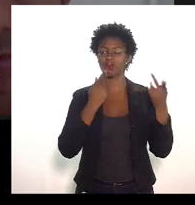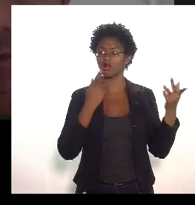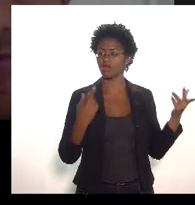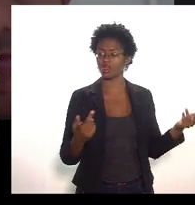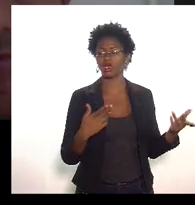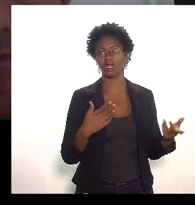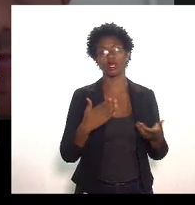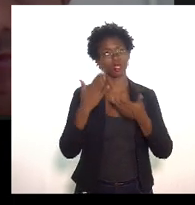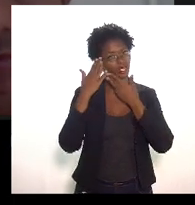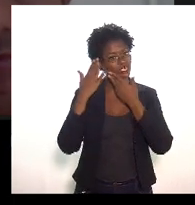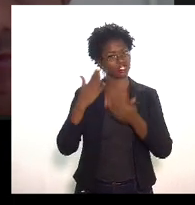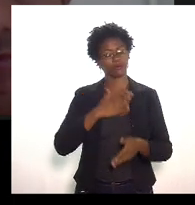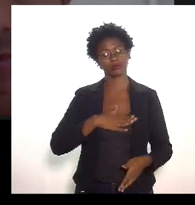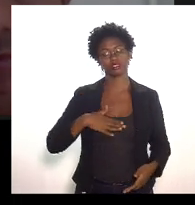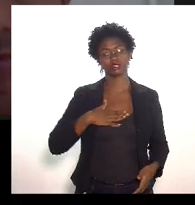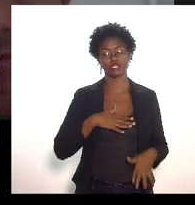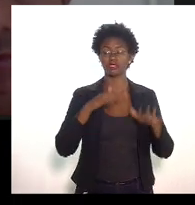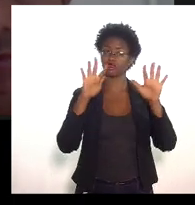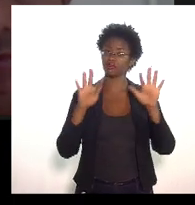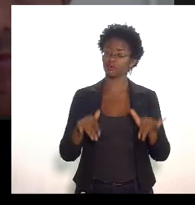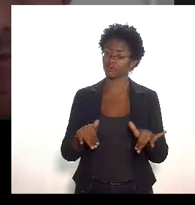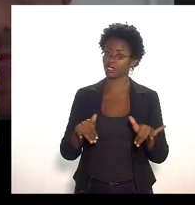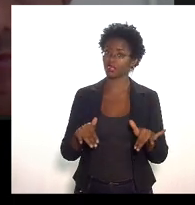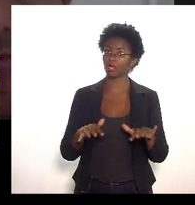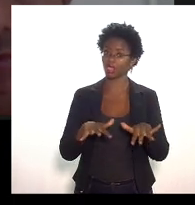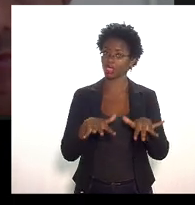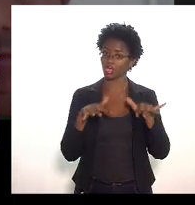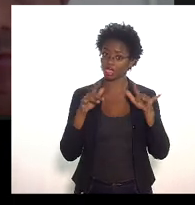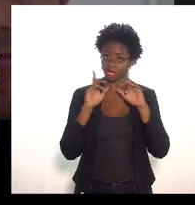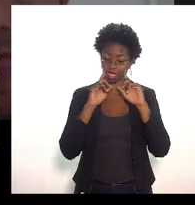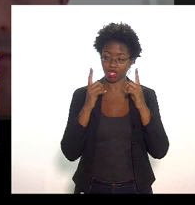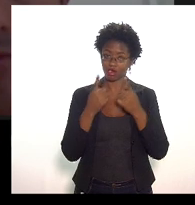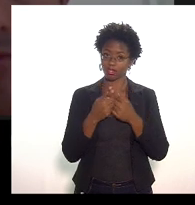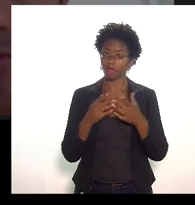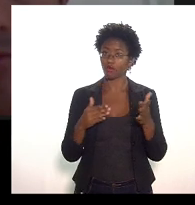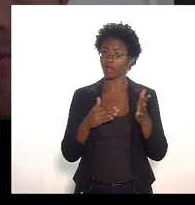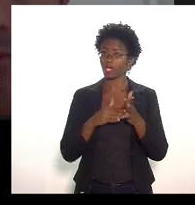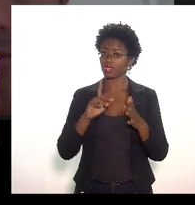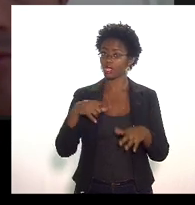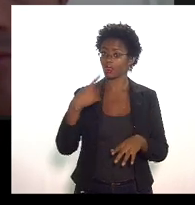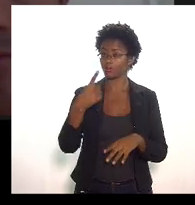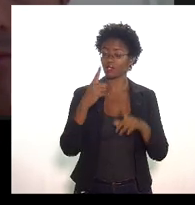a presença de todos. Está encerrada a sessão. Até a nossa próxima